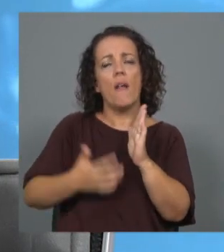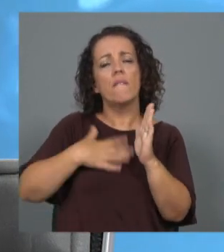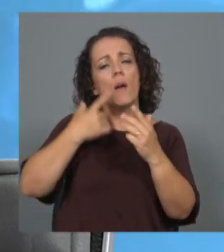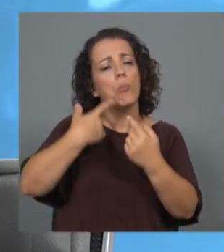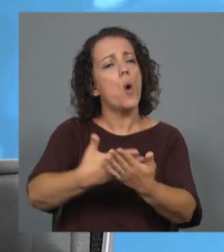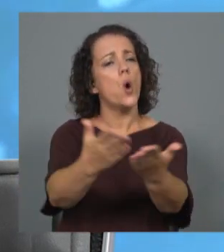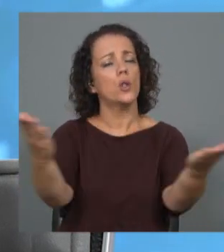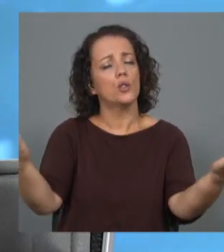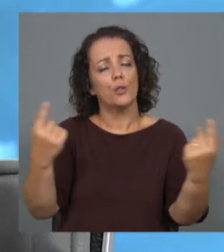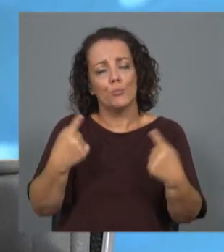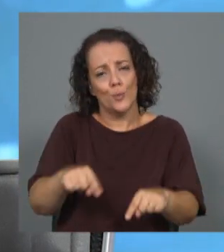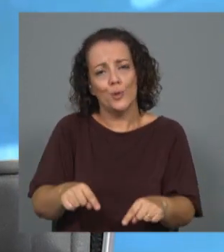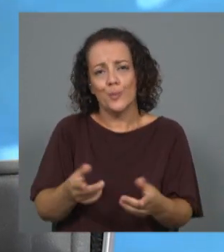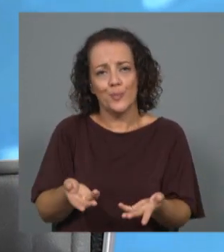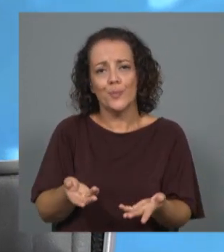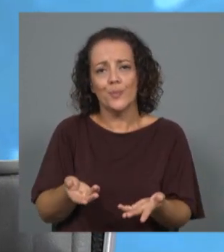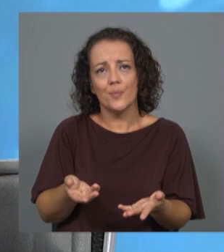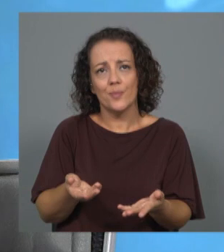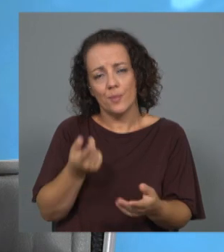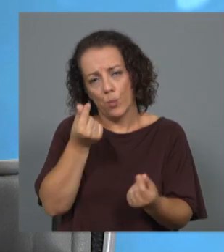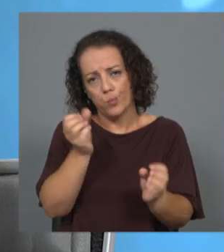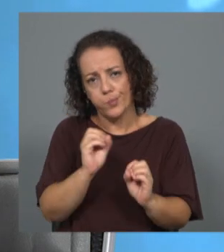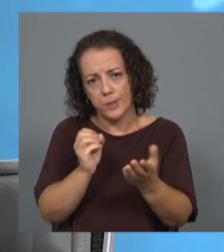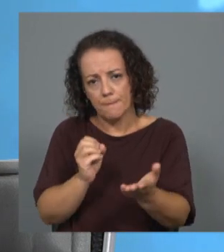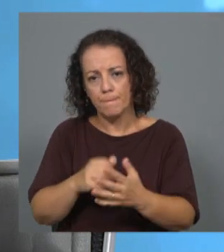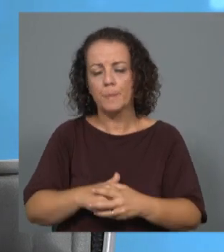apresentar. Por isso é gratuito.